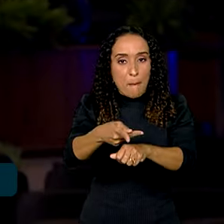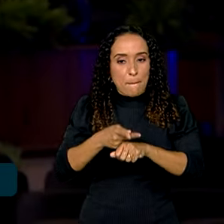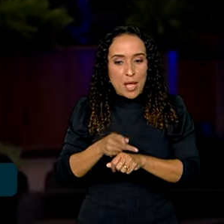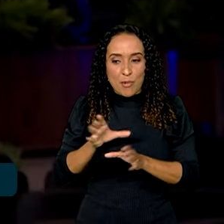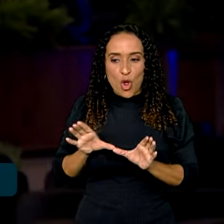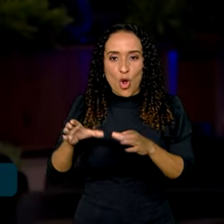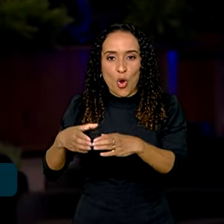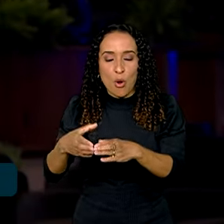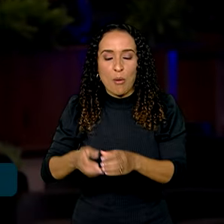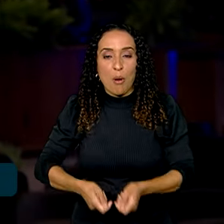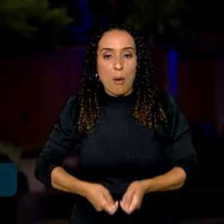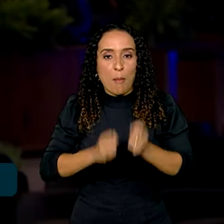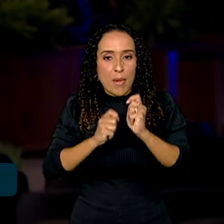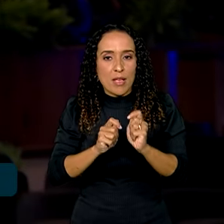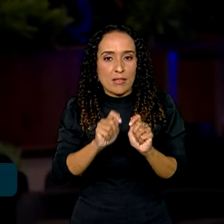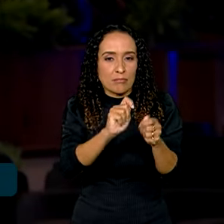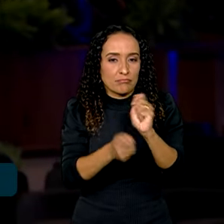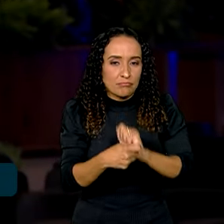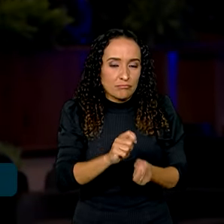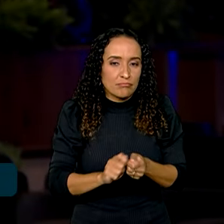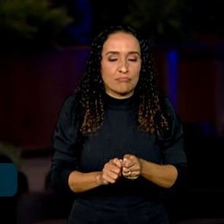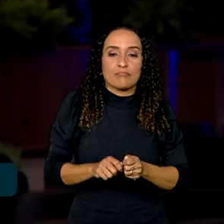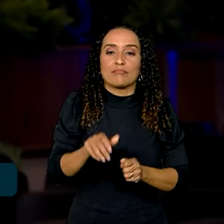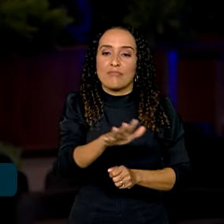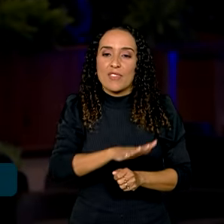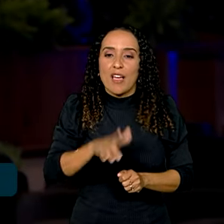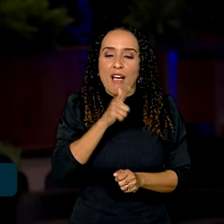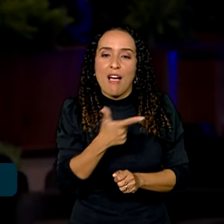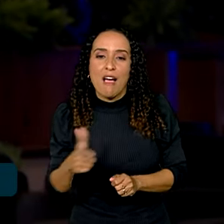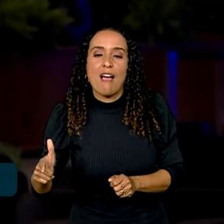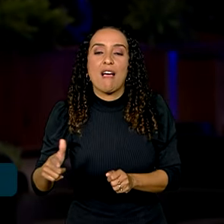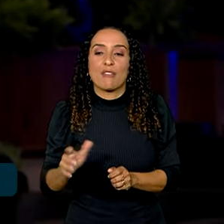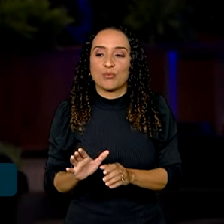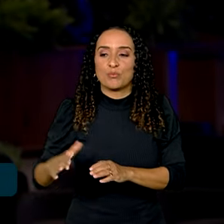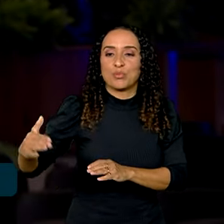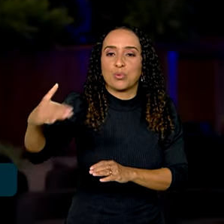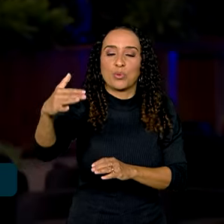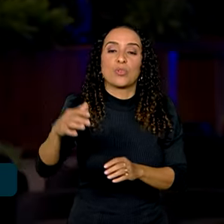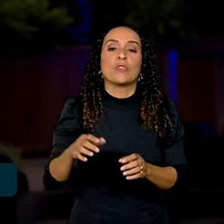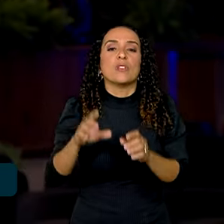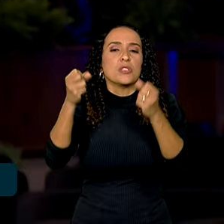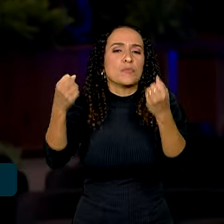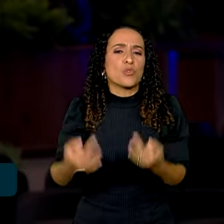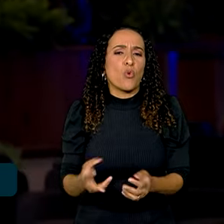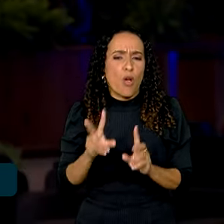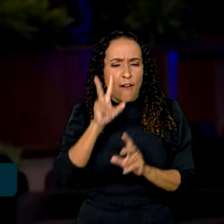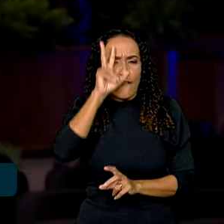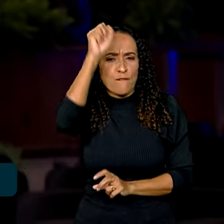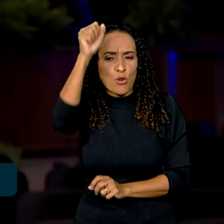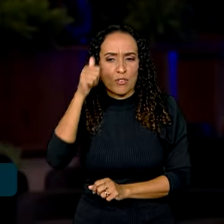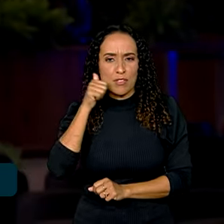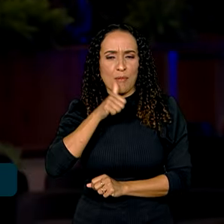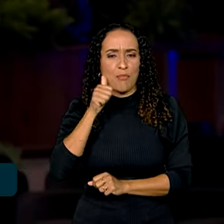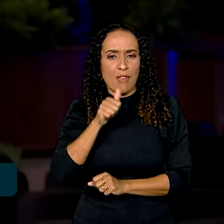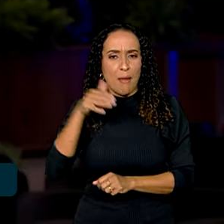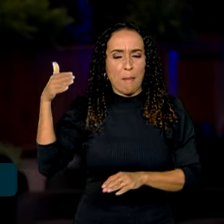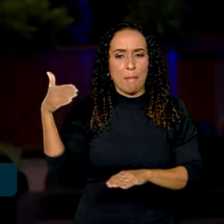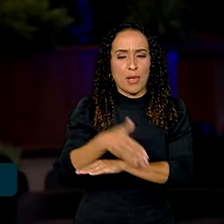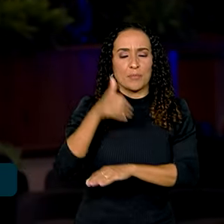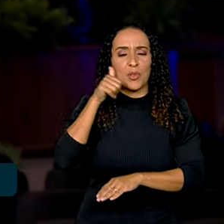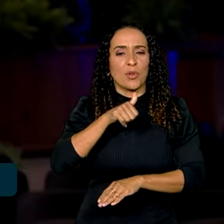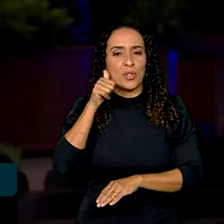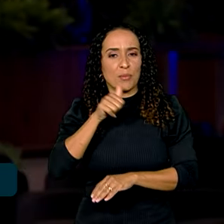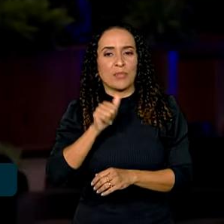categoria Pesca Artesanal em Águas Continentais, ela também falou sobre a força da mulher e da participação da